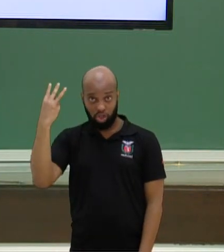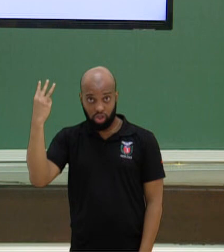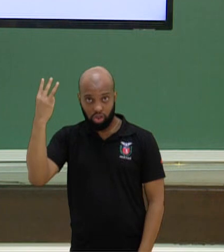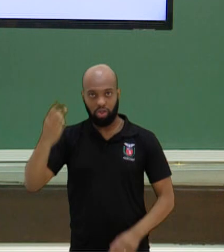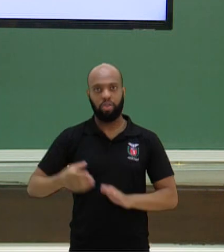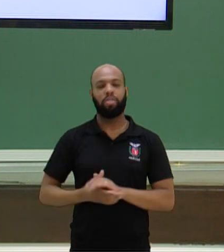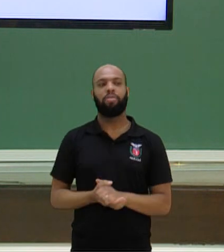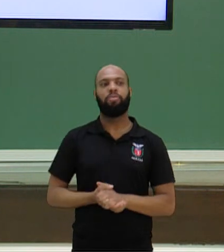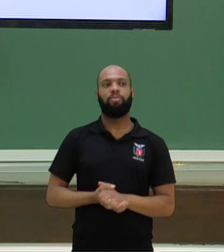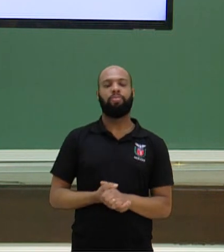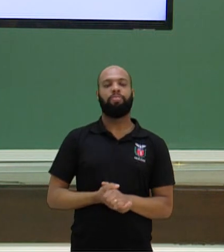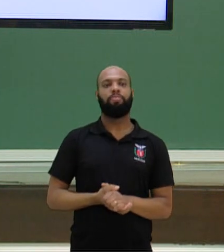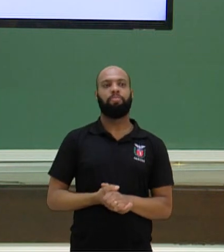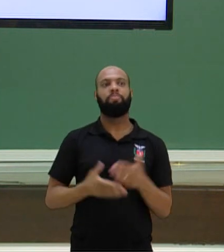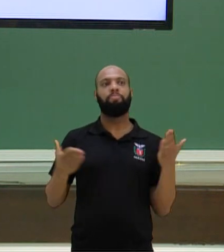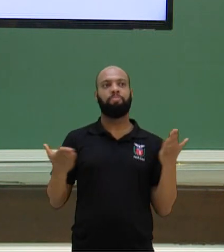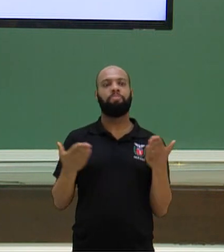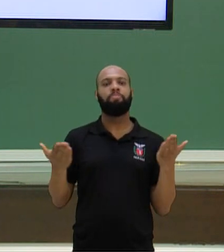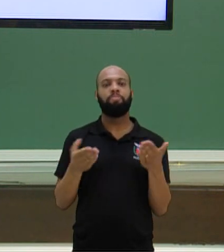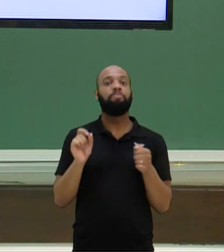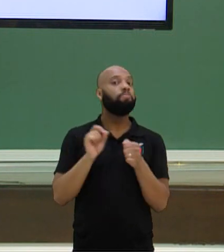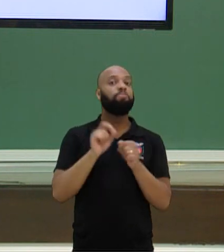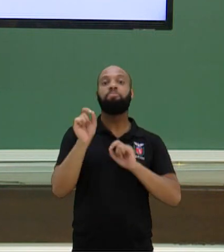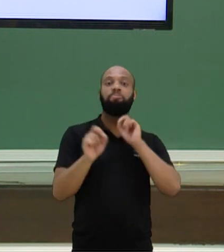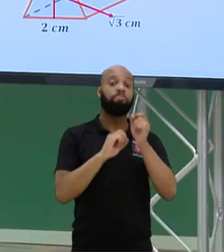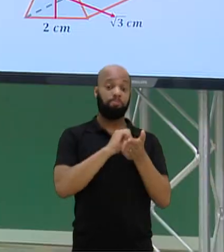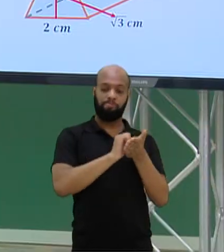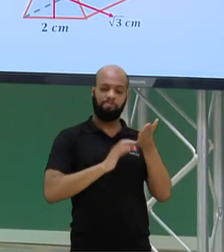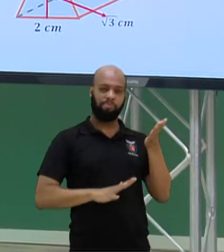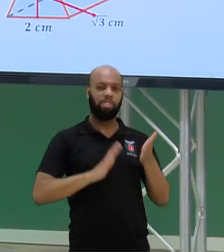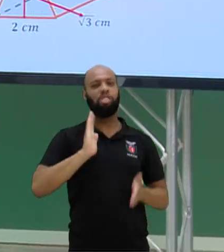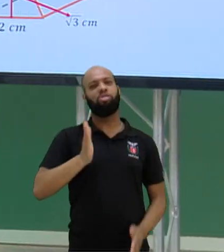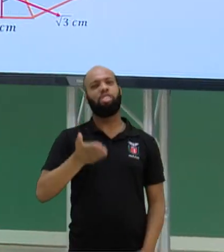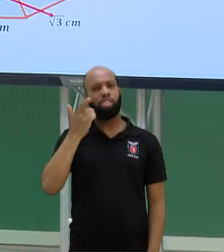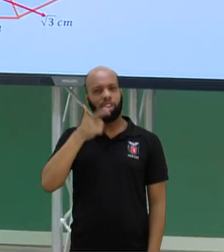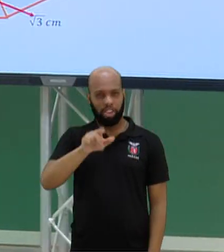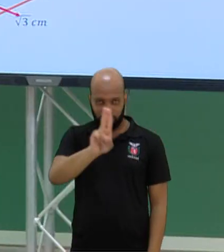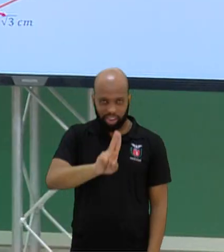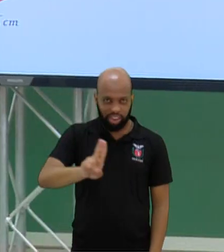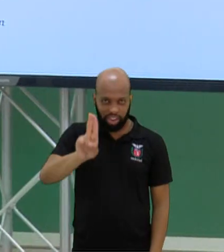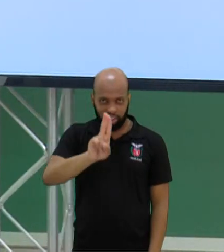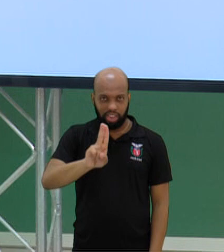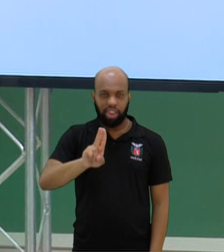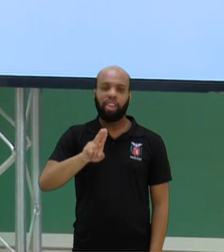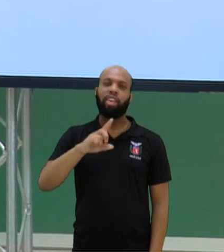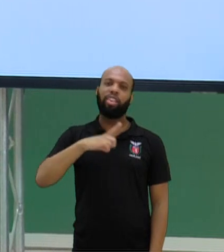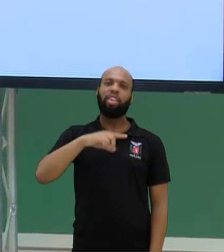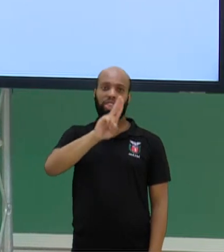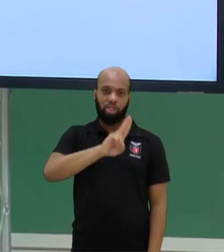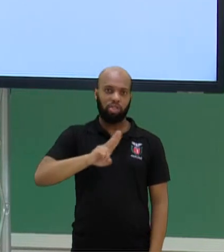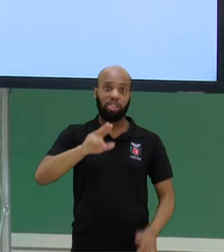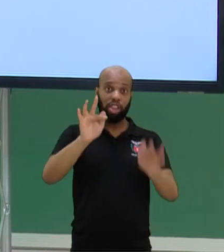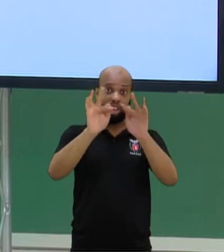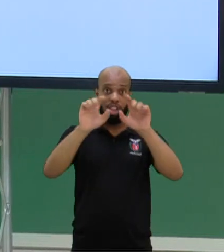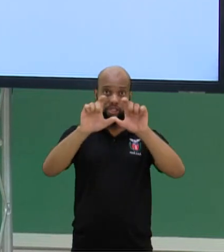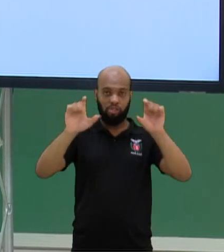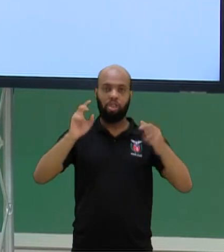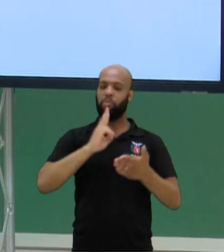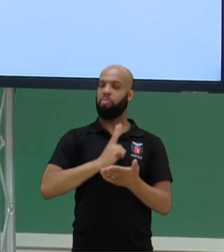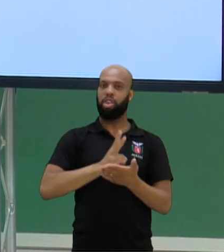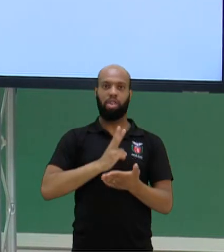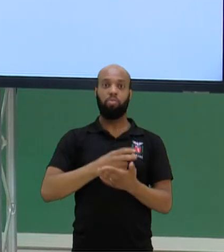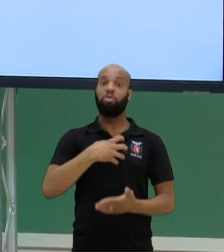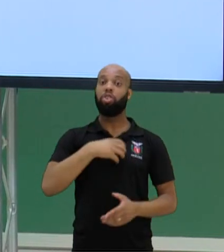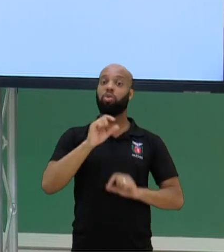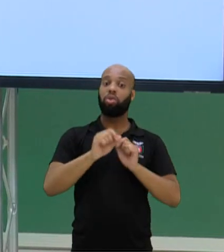aqui. Um exercício, se vocês já conseguem aplicar isso, vocês vão utilizar a mesma fórmula, que